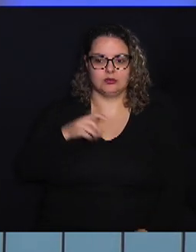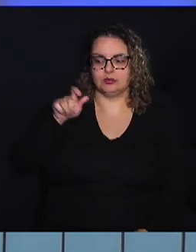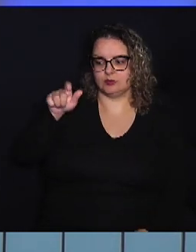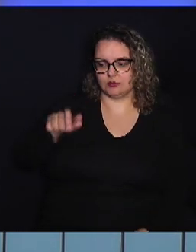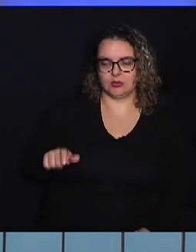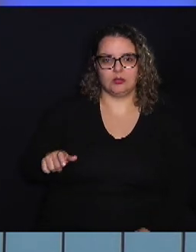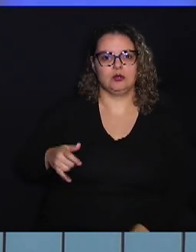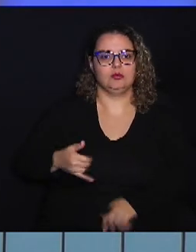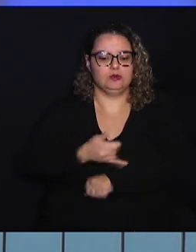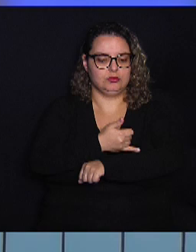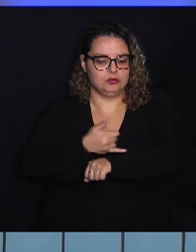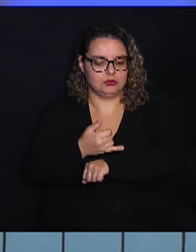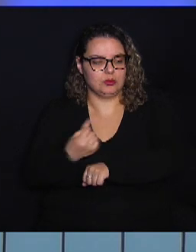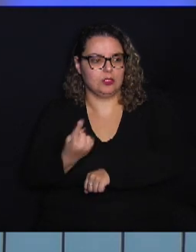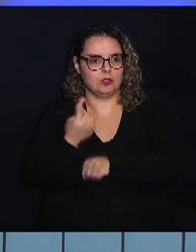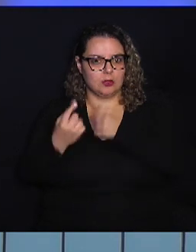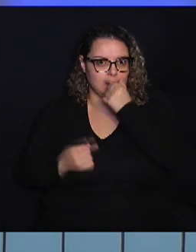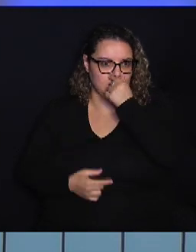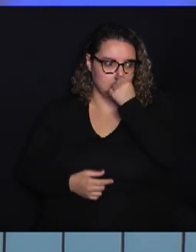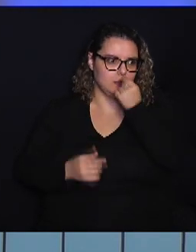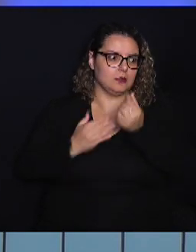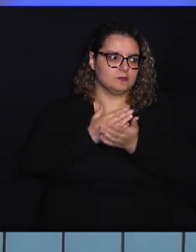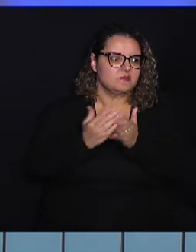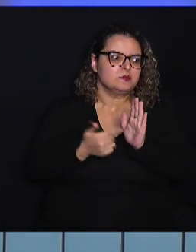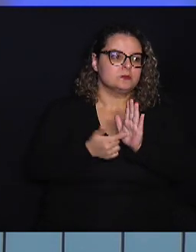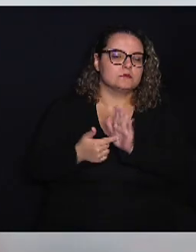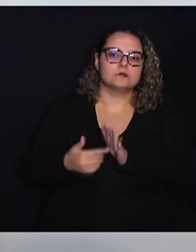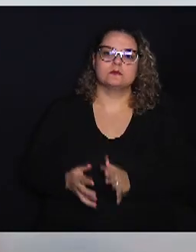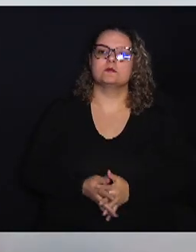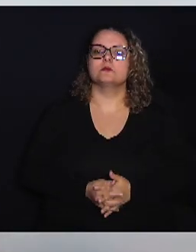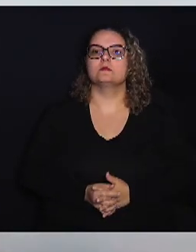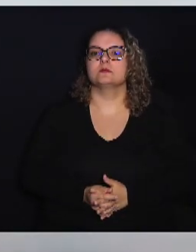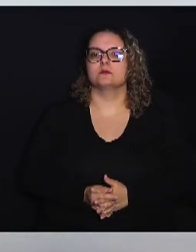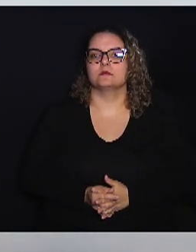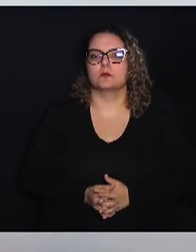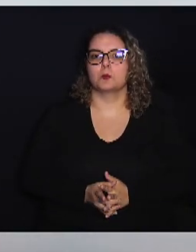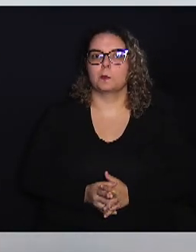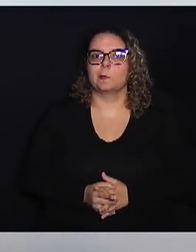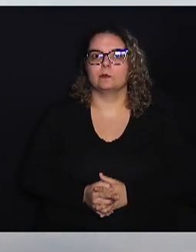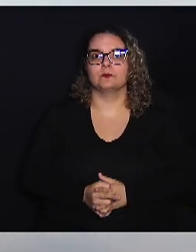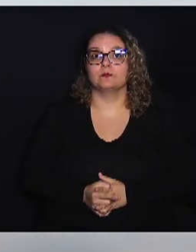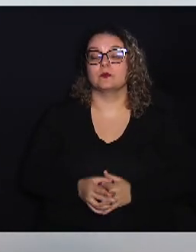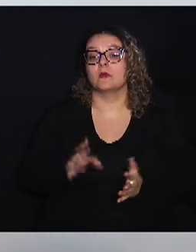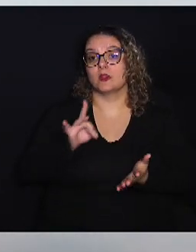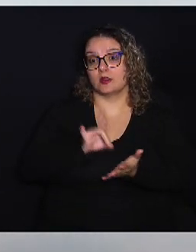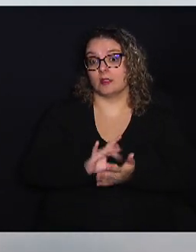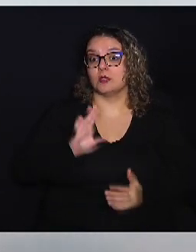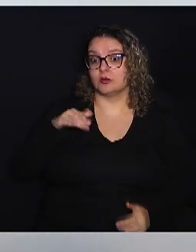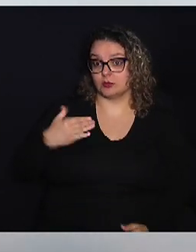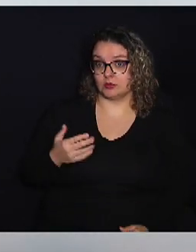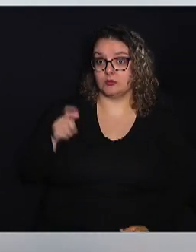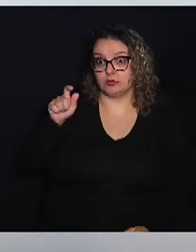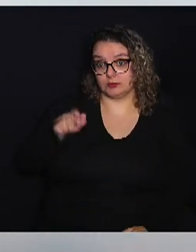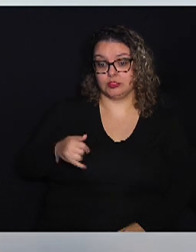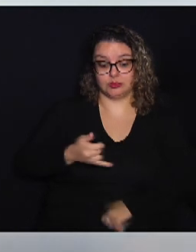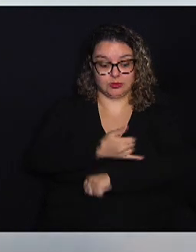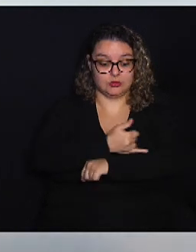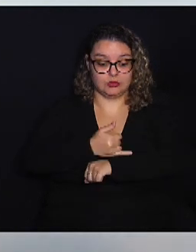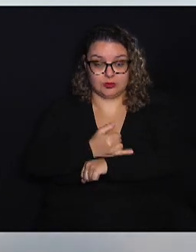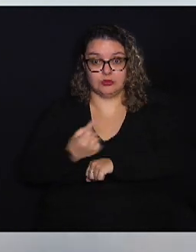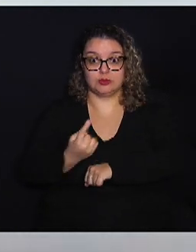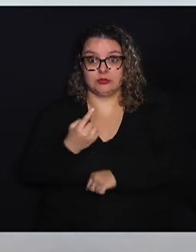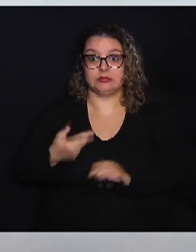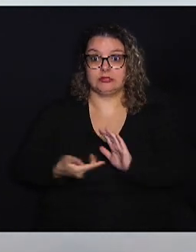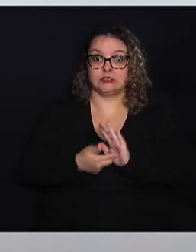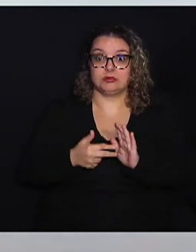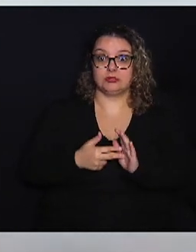com colesterol alto, ela começa a apresentar. Na verdade, quando a pessoa tem o colesterol alto, significa então que ela